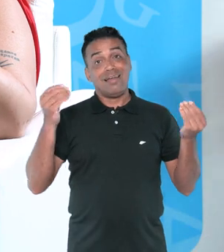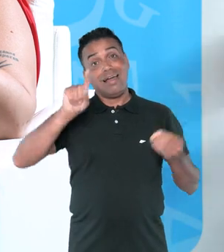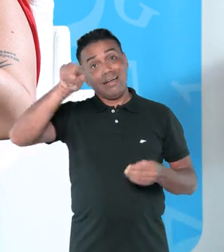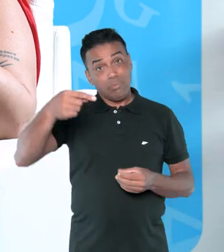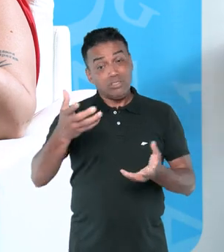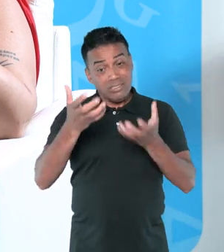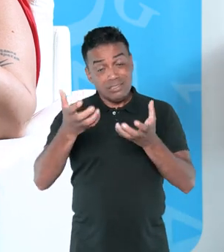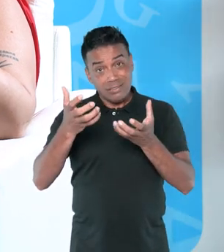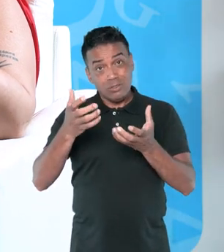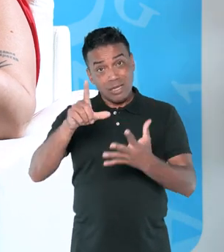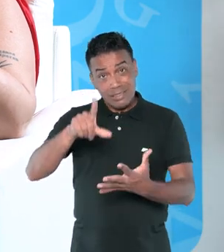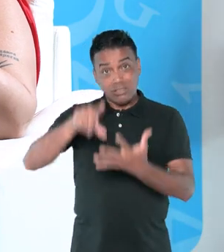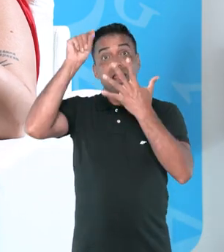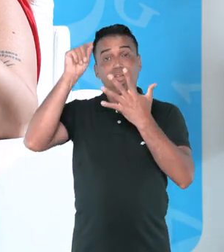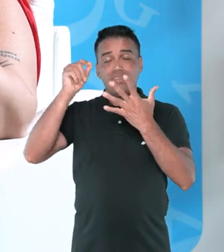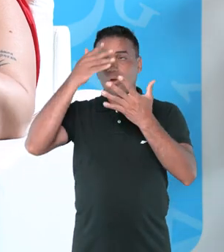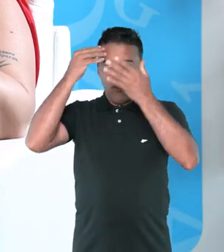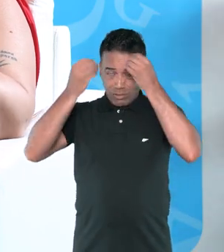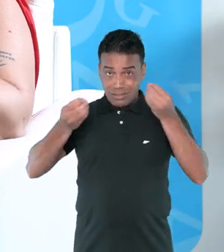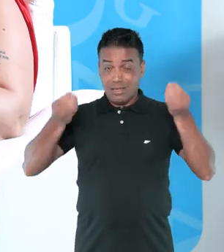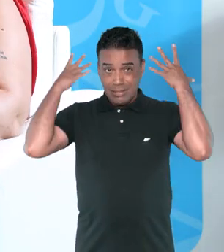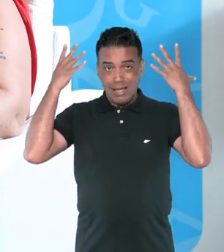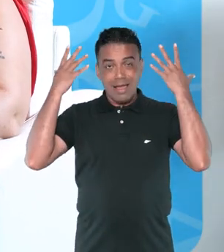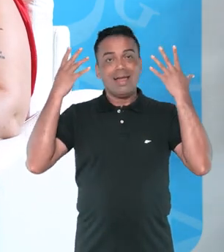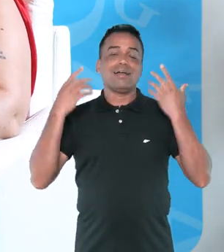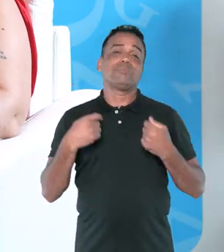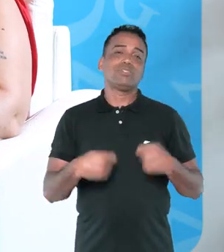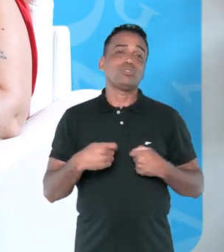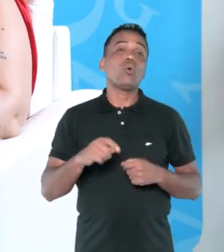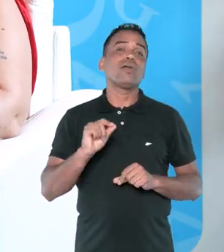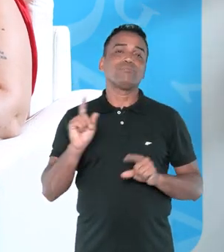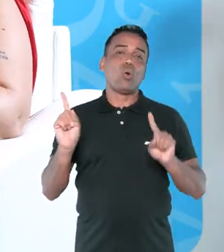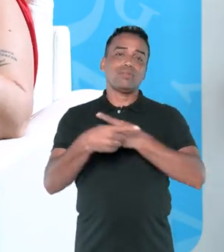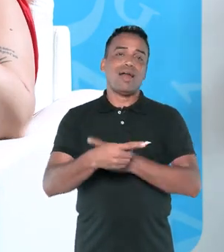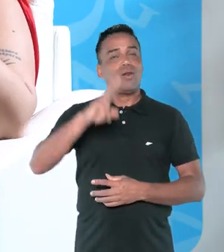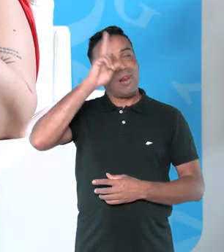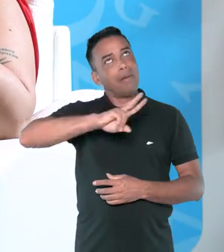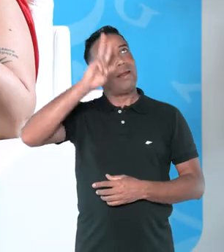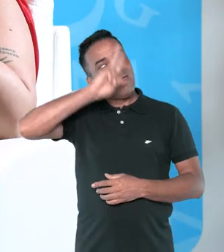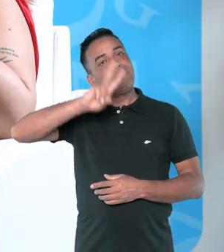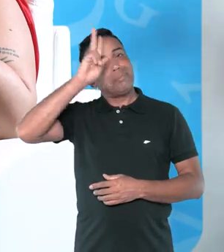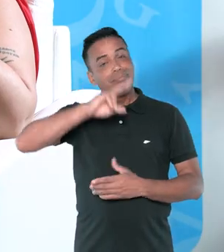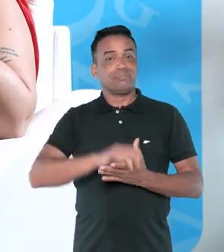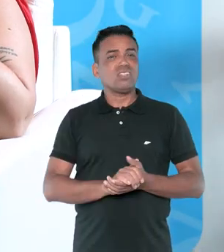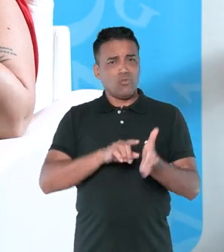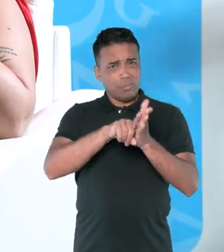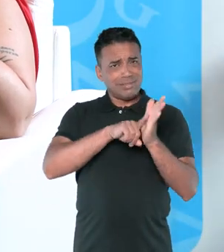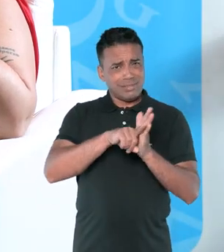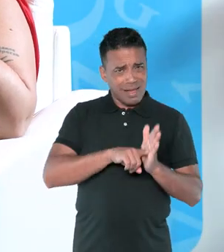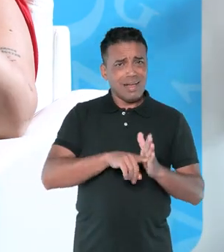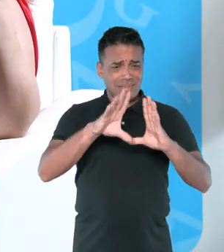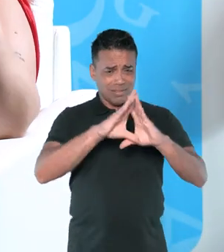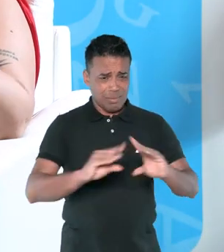de fato, quando ela decidiu, vou esquecer mesmo, ela acabou tendo que lembrar, né? Mas eu fiquei lendo muito sobre desaparecimento na